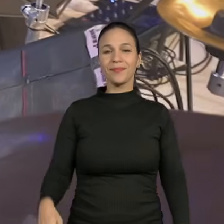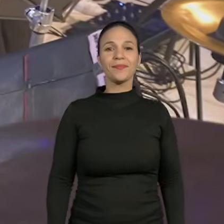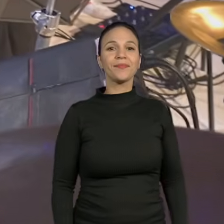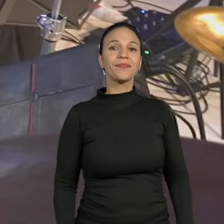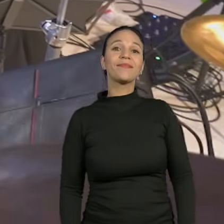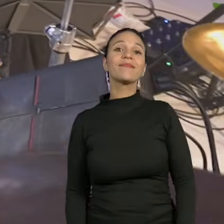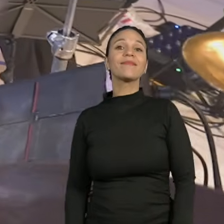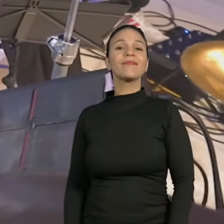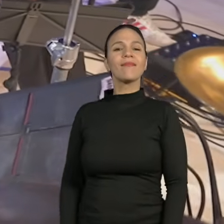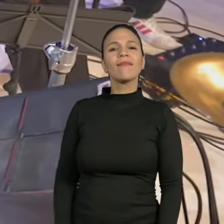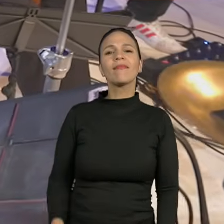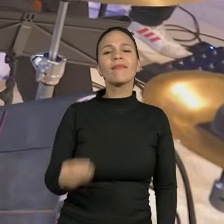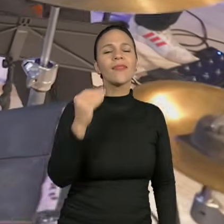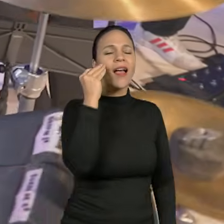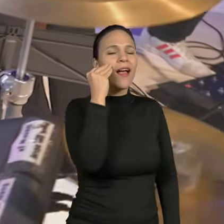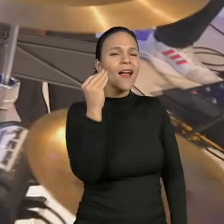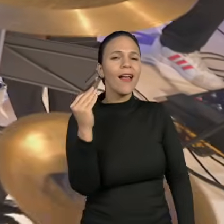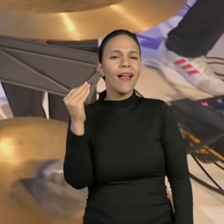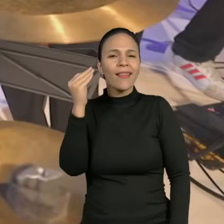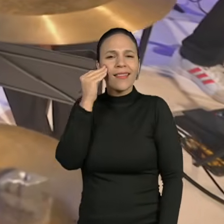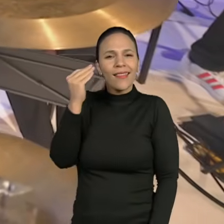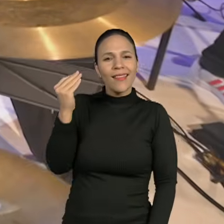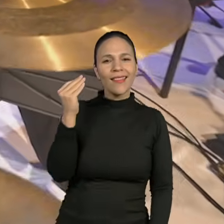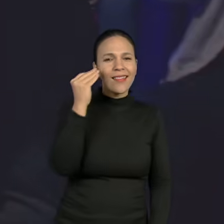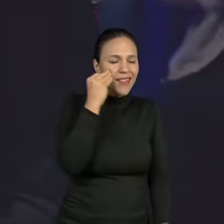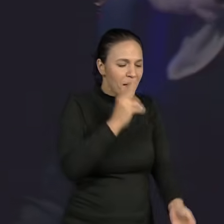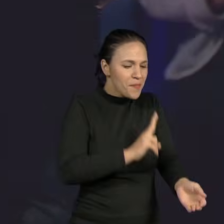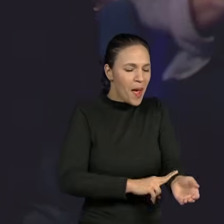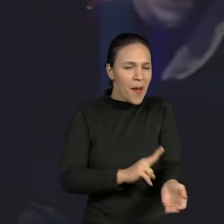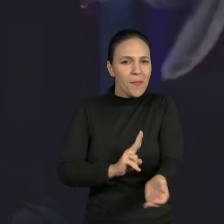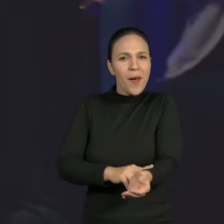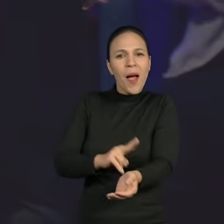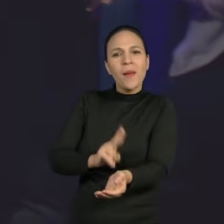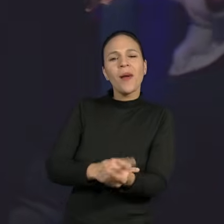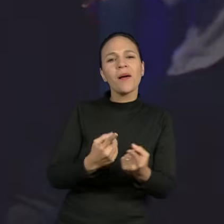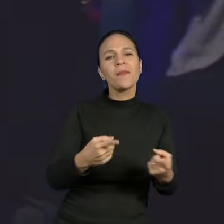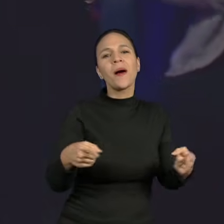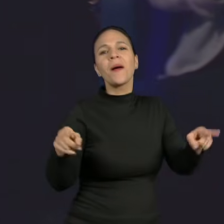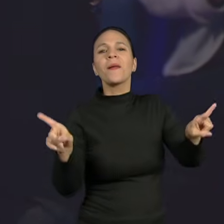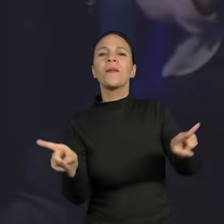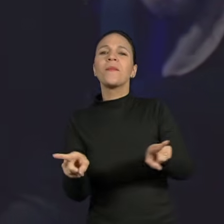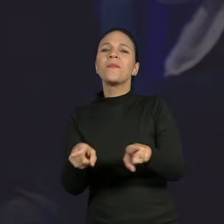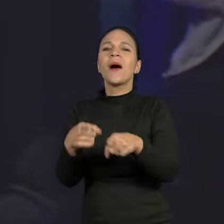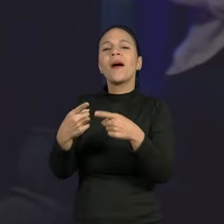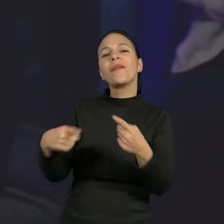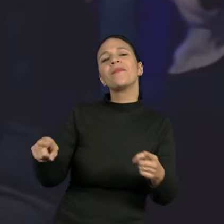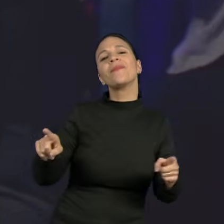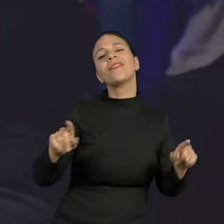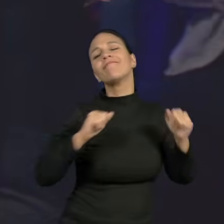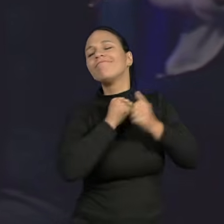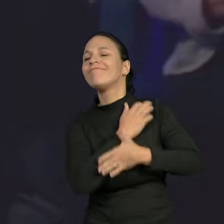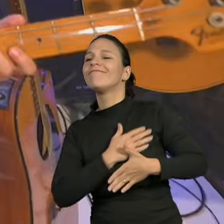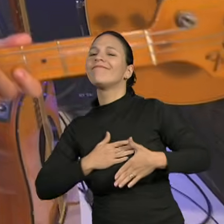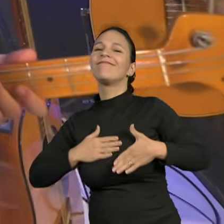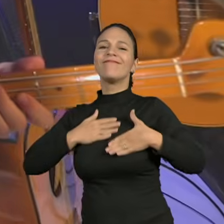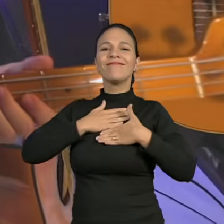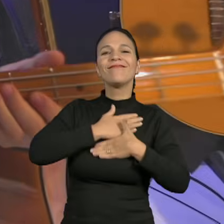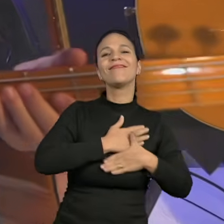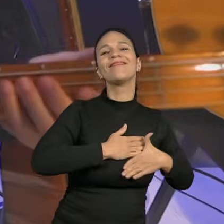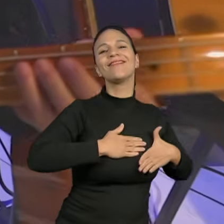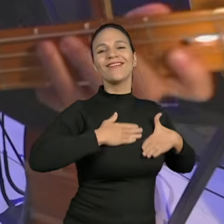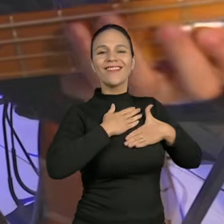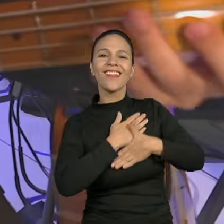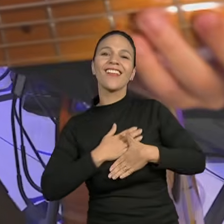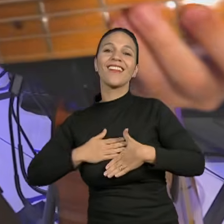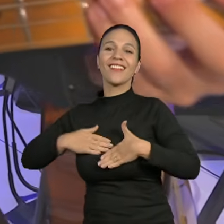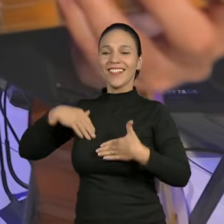Nós iremos achar o tom, um acorde com lindo som, e fazer com que fique